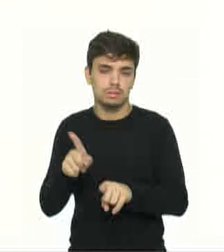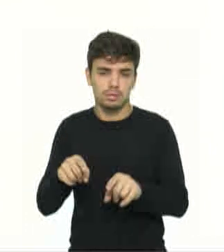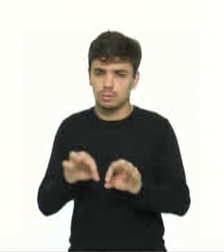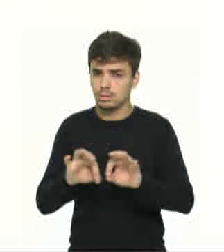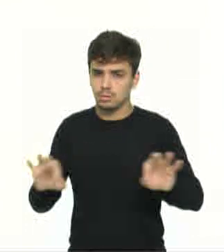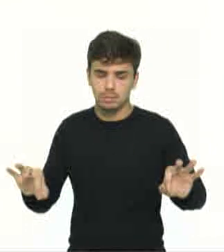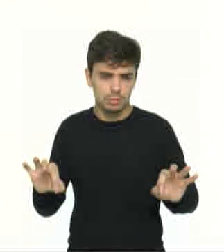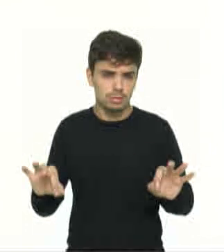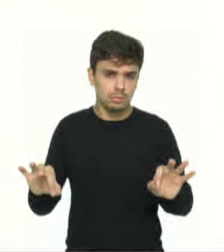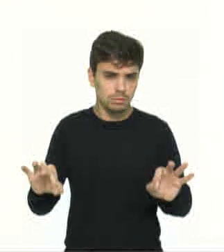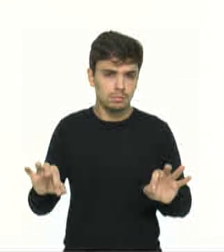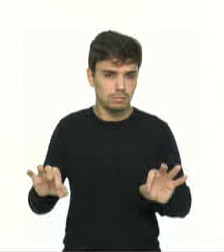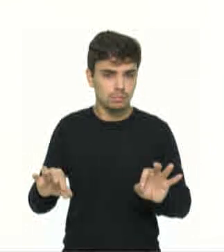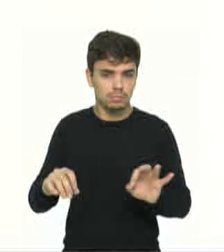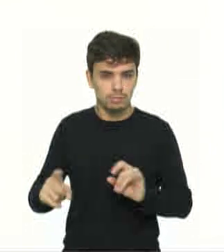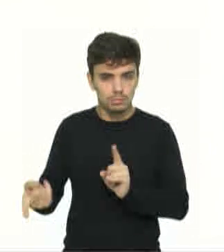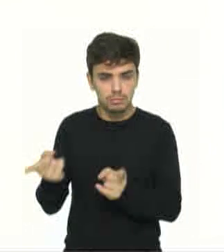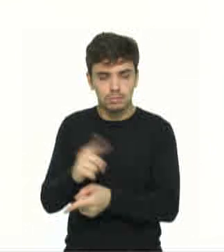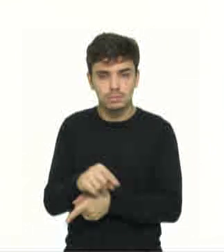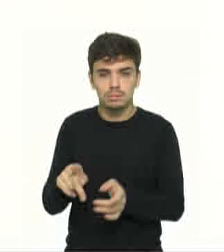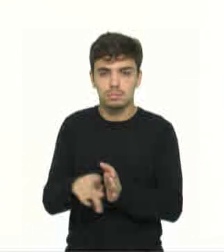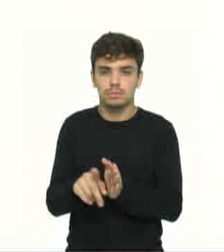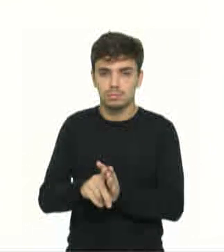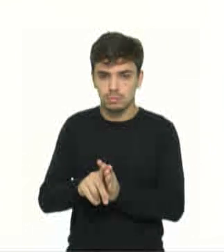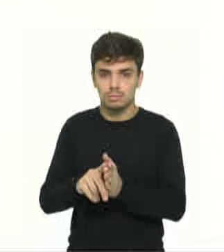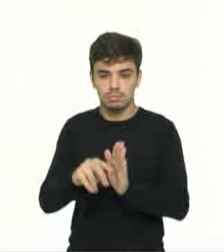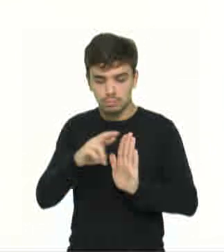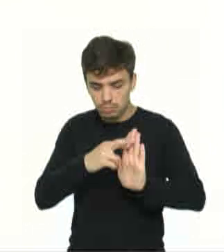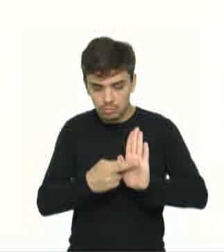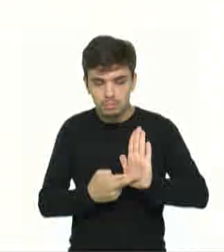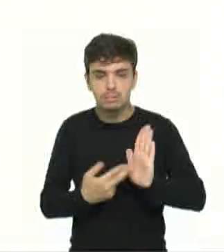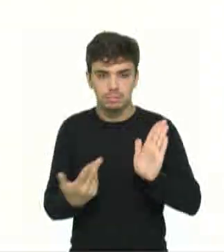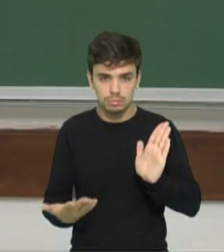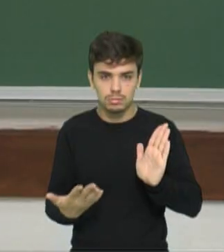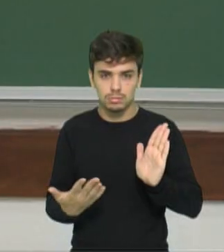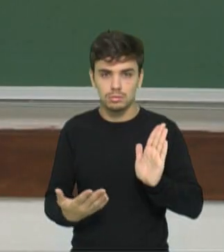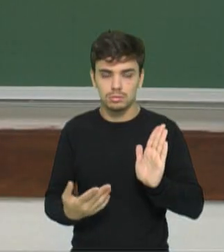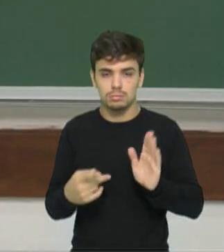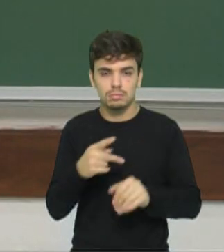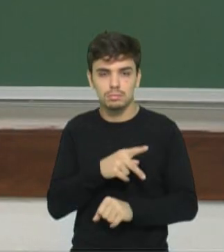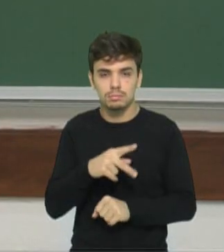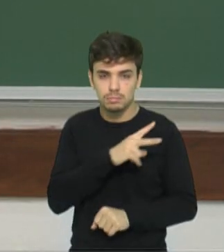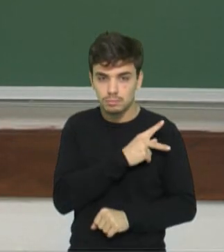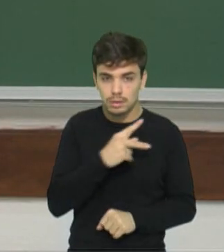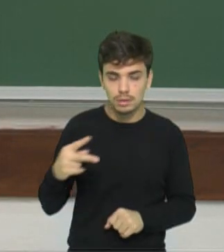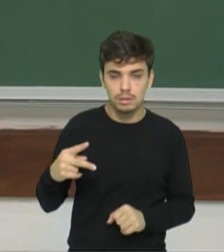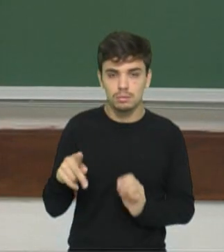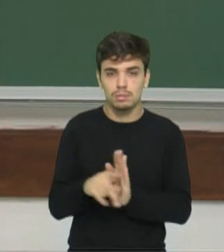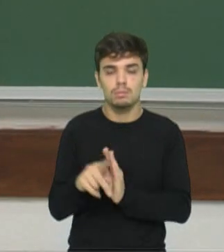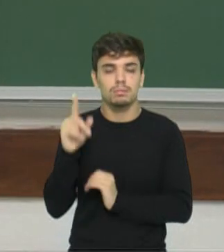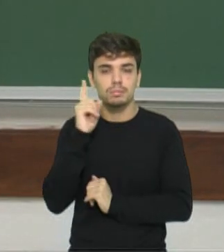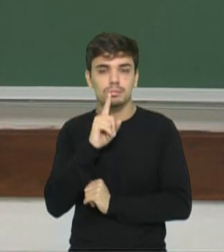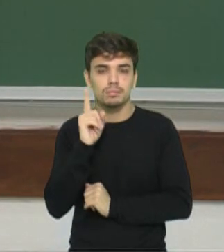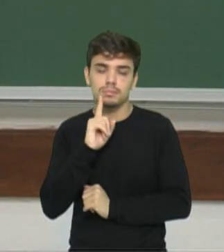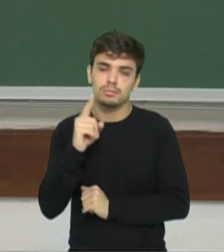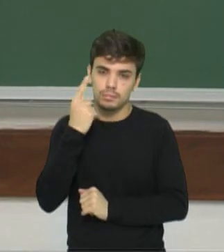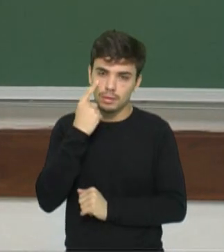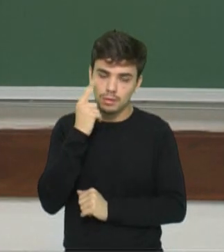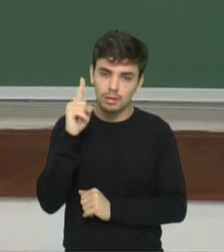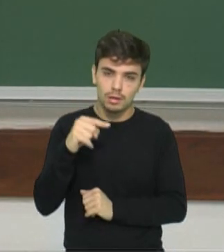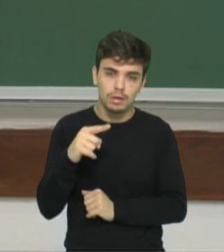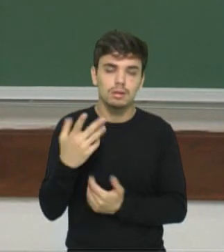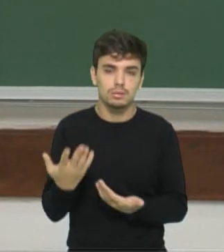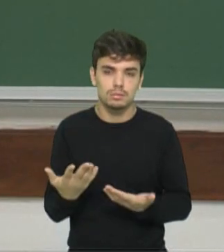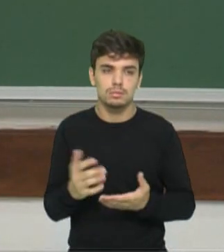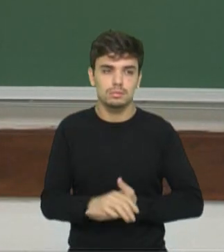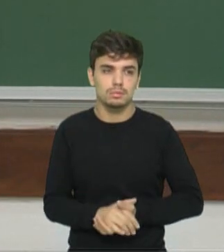uma transposição da doutrina de Eisenhower, presidente dos Estados Unidos. Então é um texto que traz aí essa problematização sobre